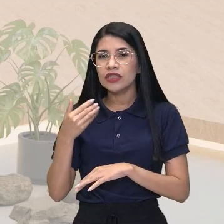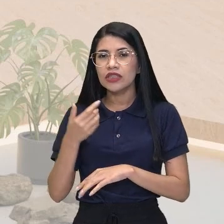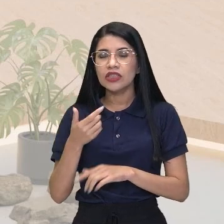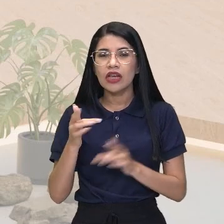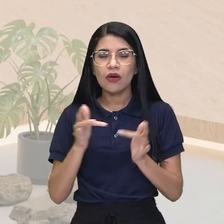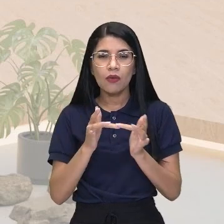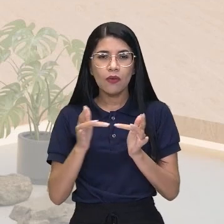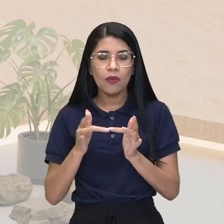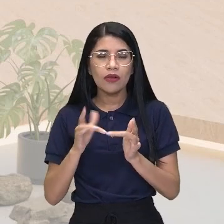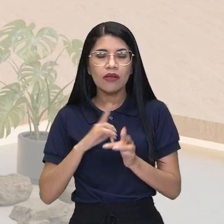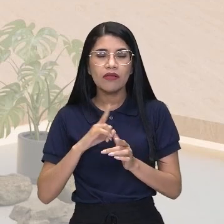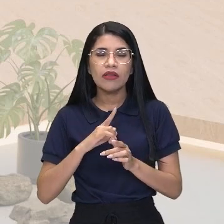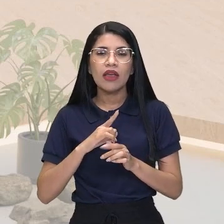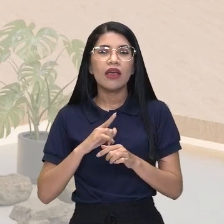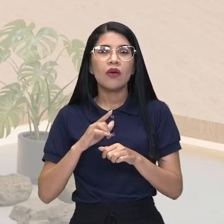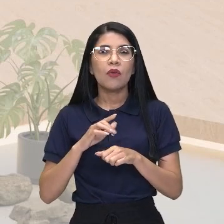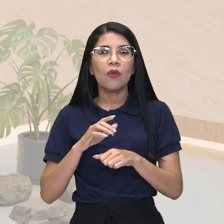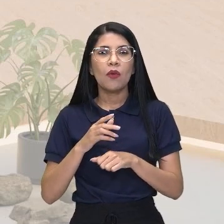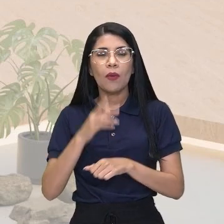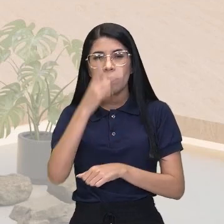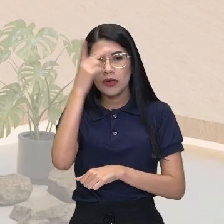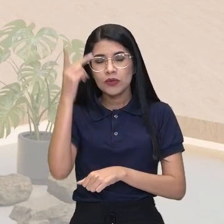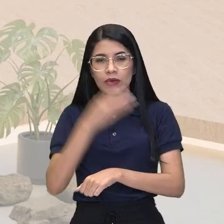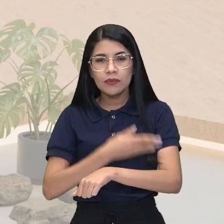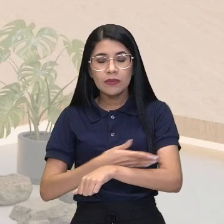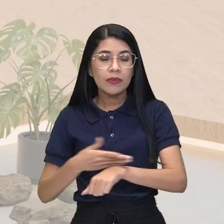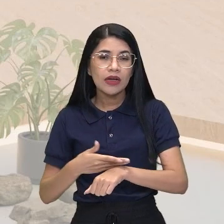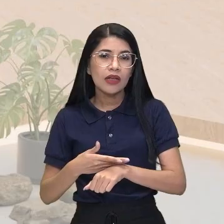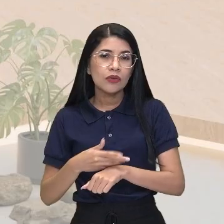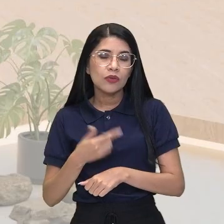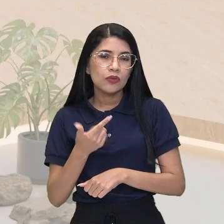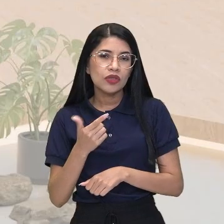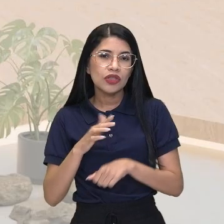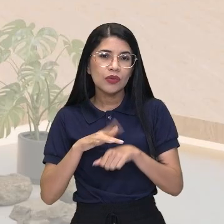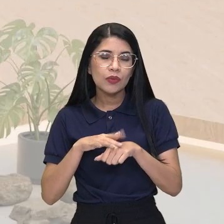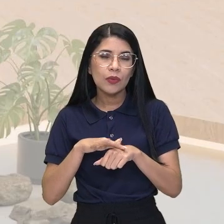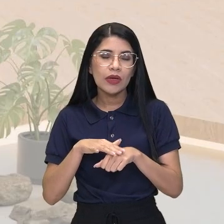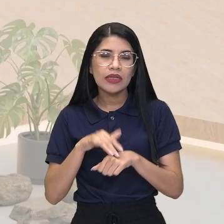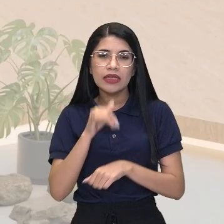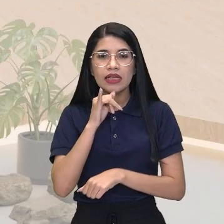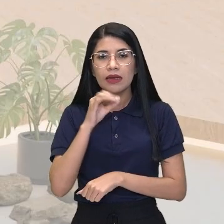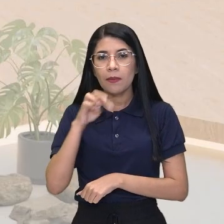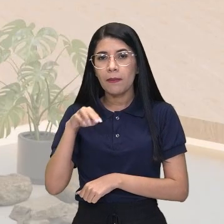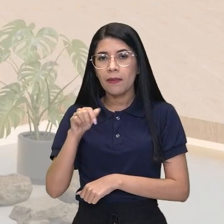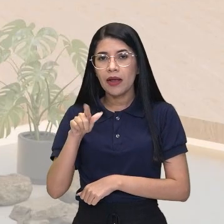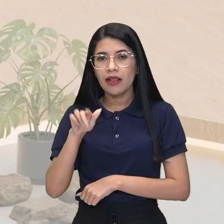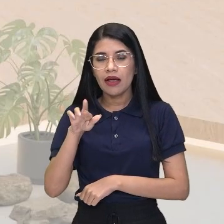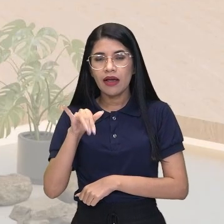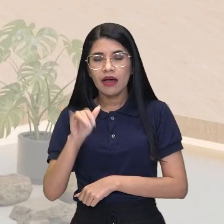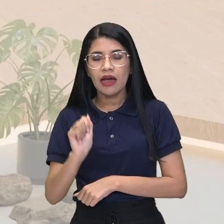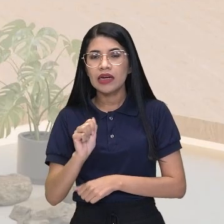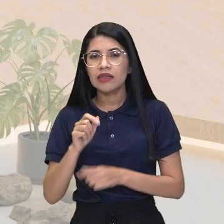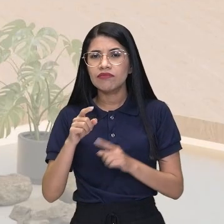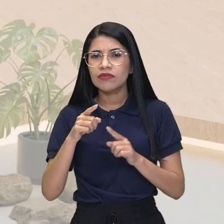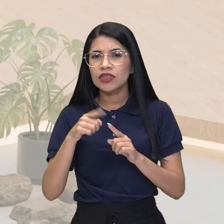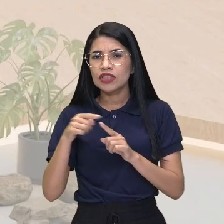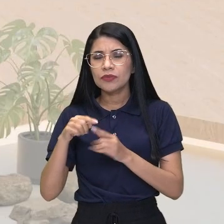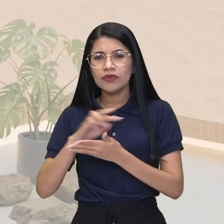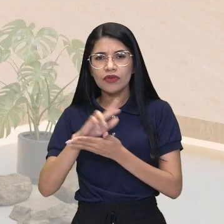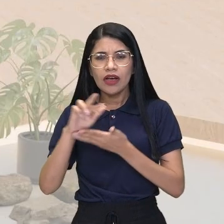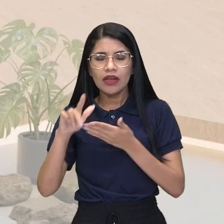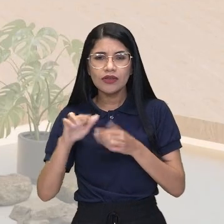envolvente não tinham doenças, né? Não sabia o que era malária, não sabia o que era outros tipos de doenças,